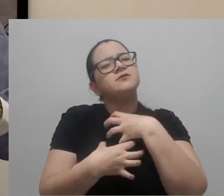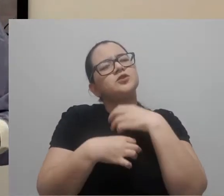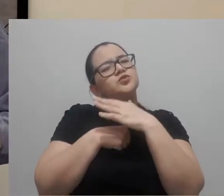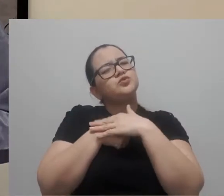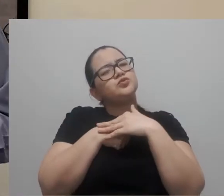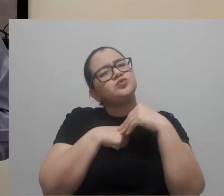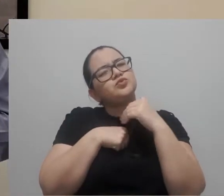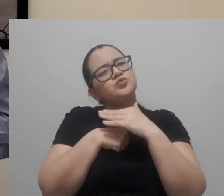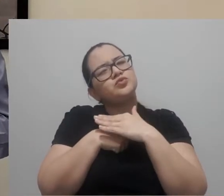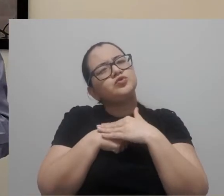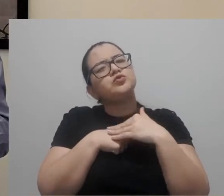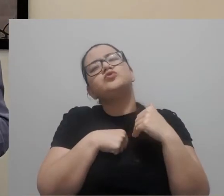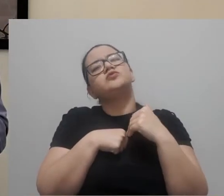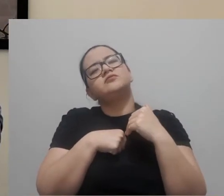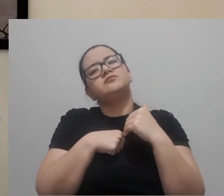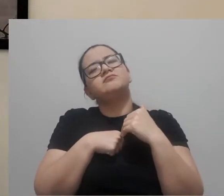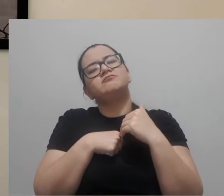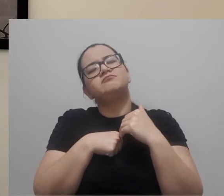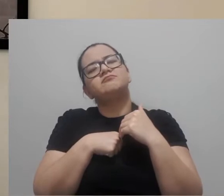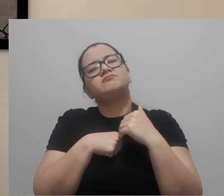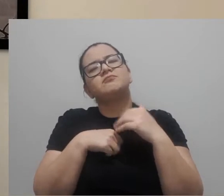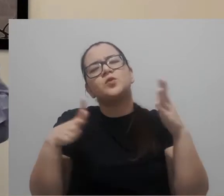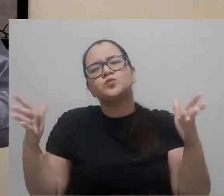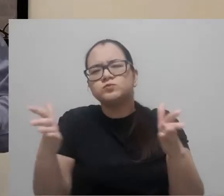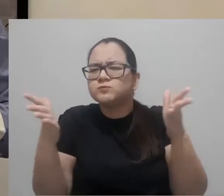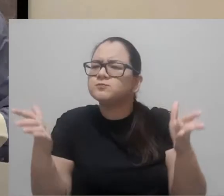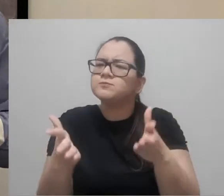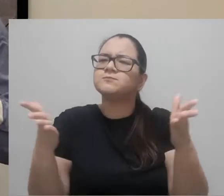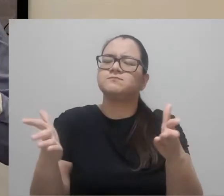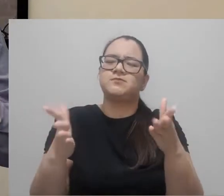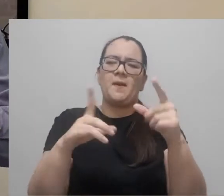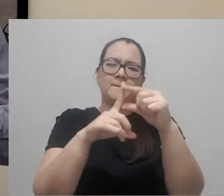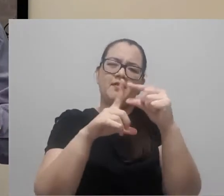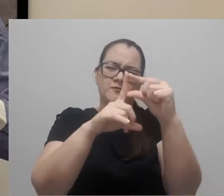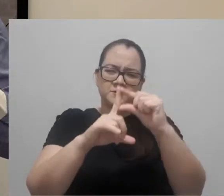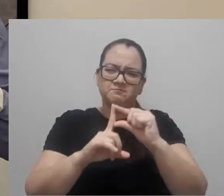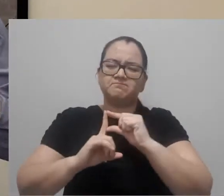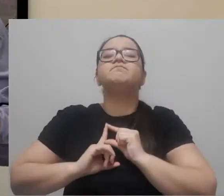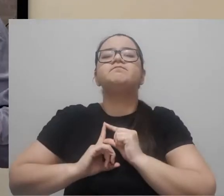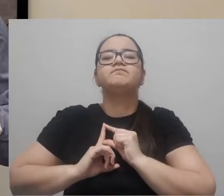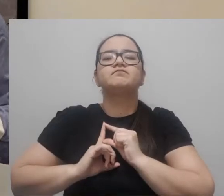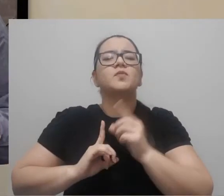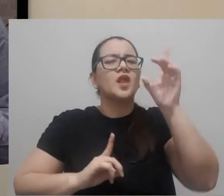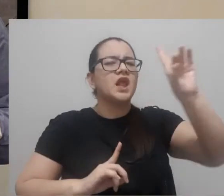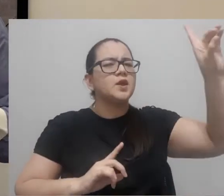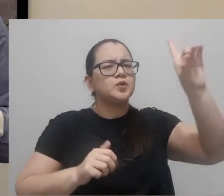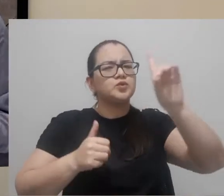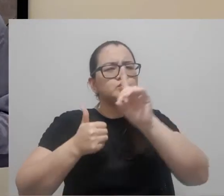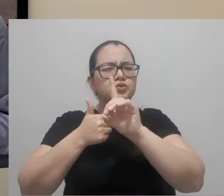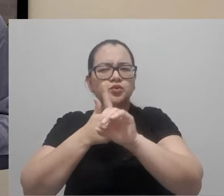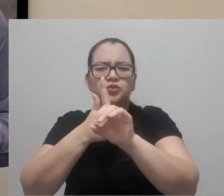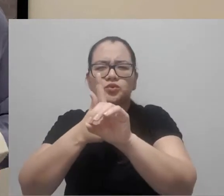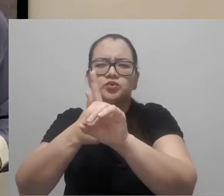confortados, exortados pela palavra, que esta palavra possa nos conduzir por um caminho em